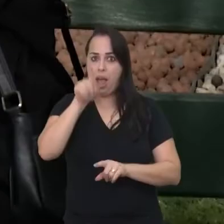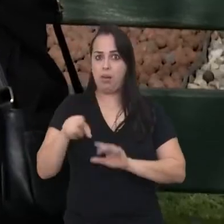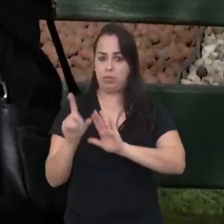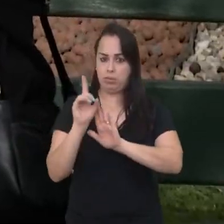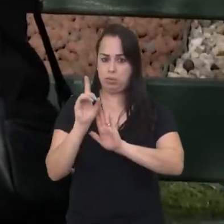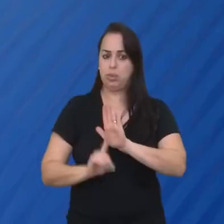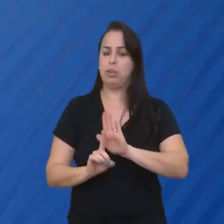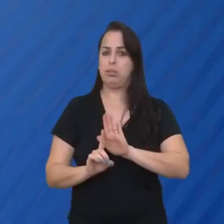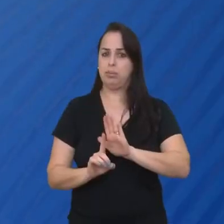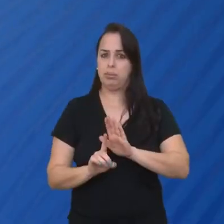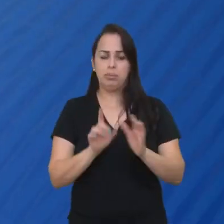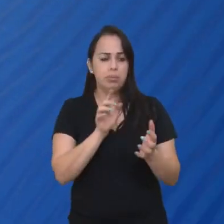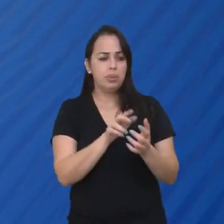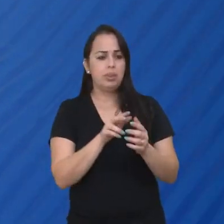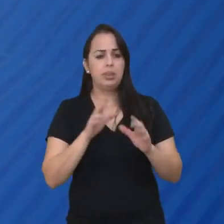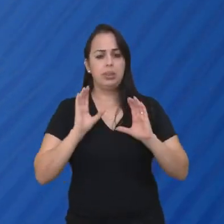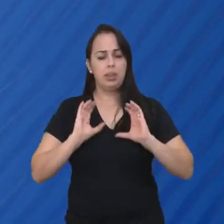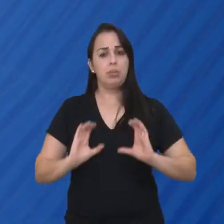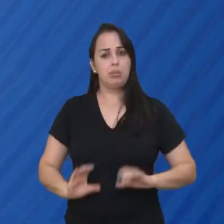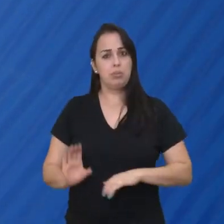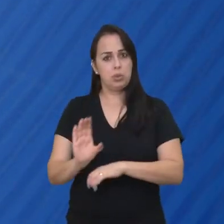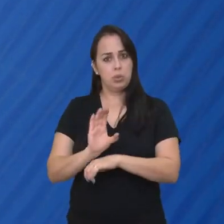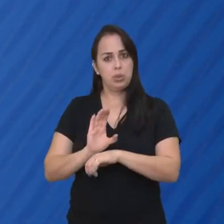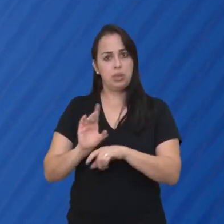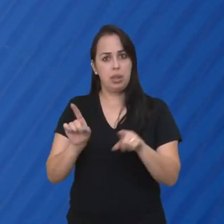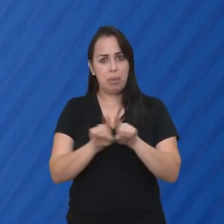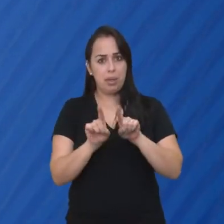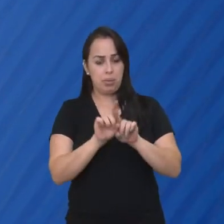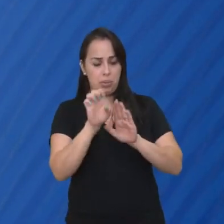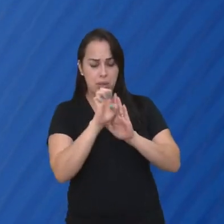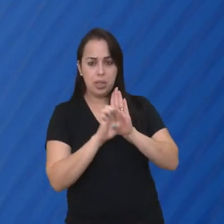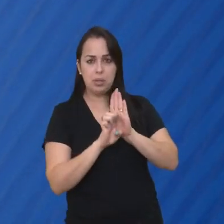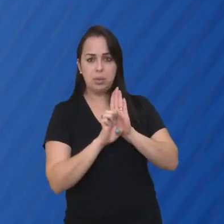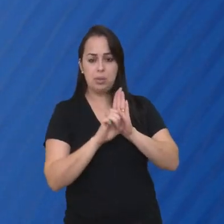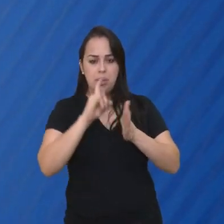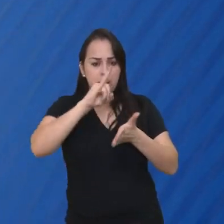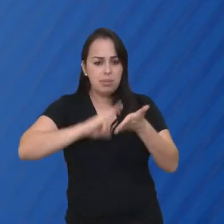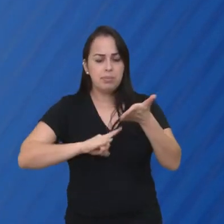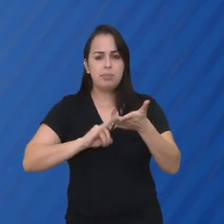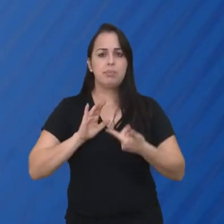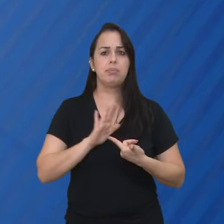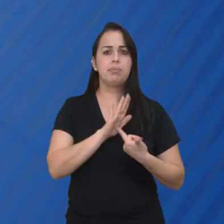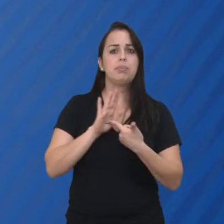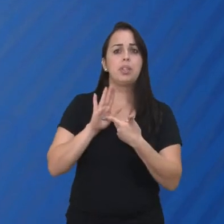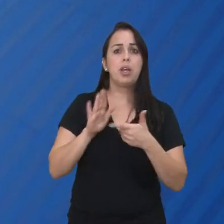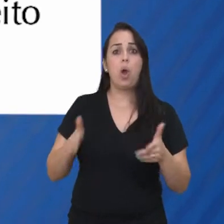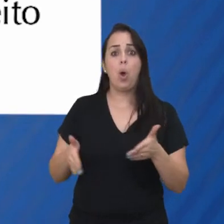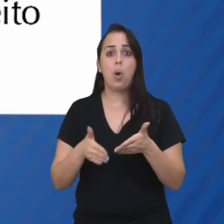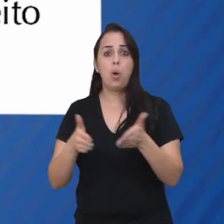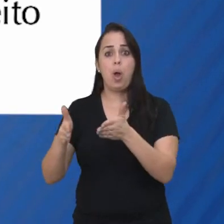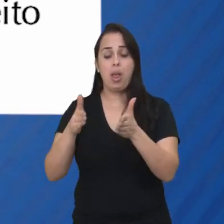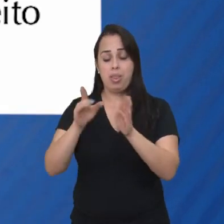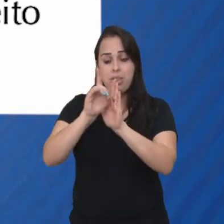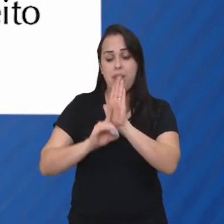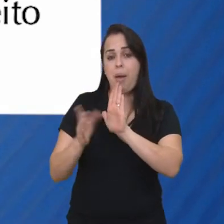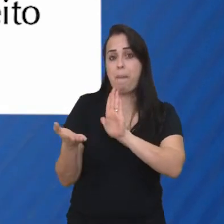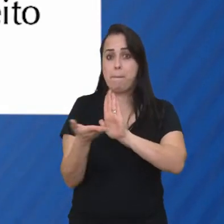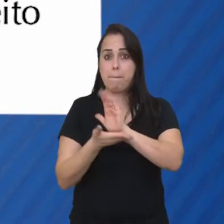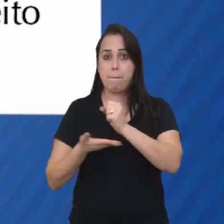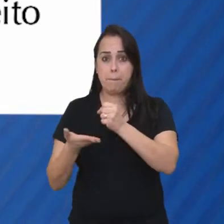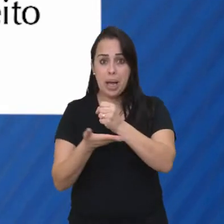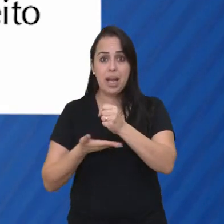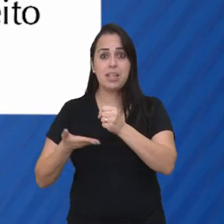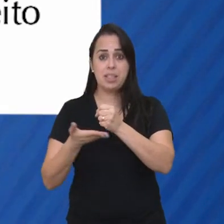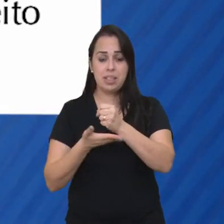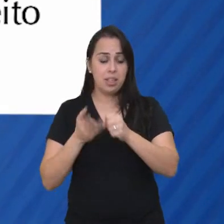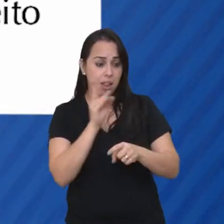de todos. Exercício de cidadania que está descrito no Estatuto do Idoso. O documento aponta as diretrizes e os